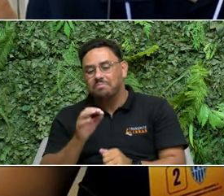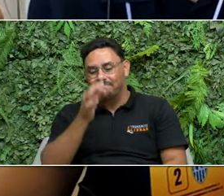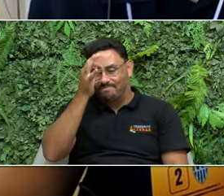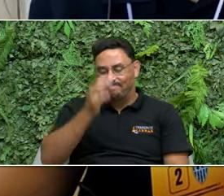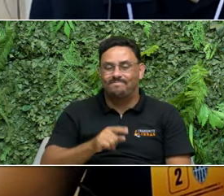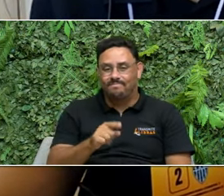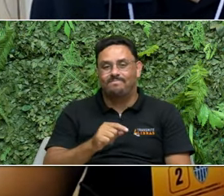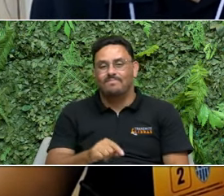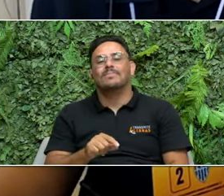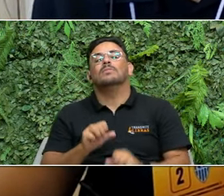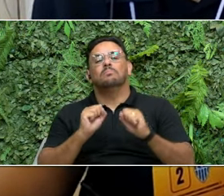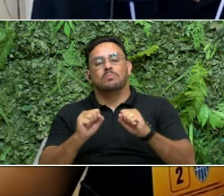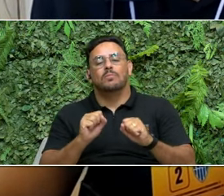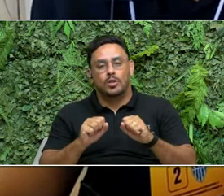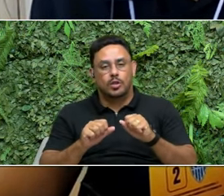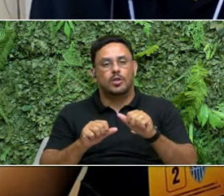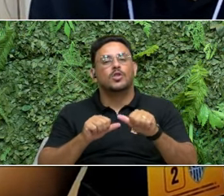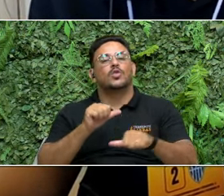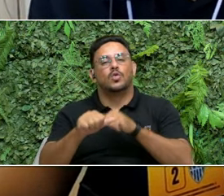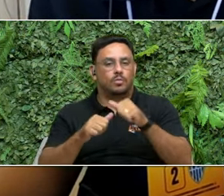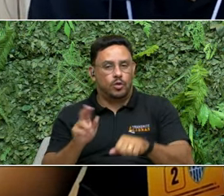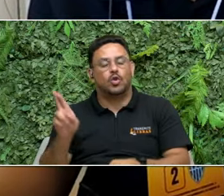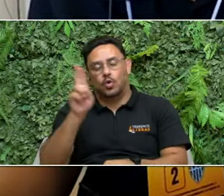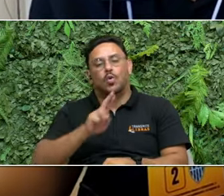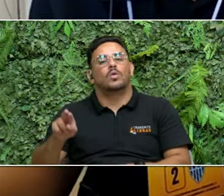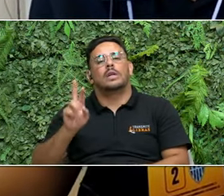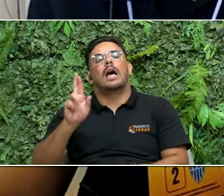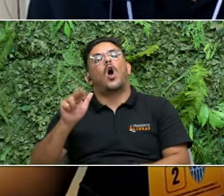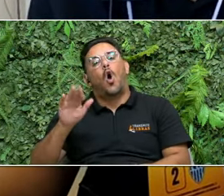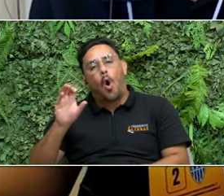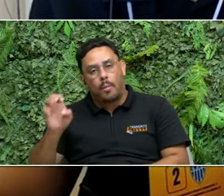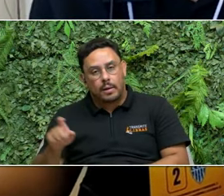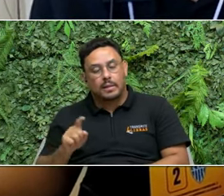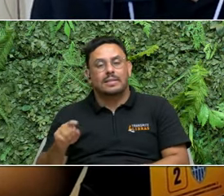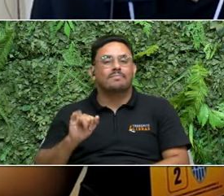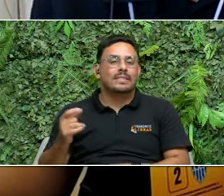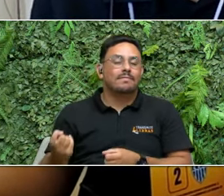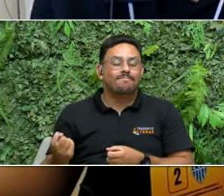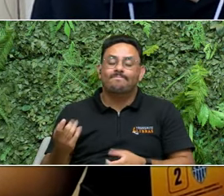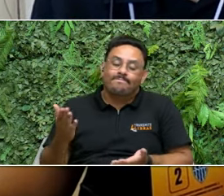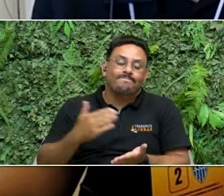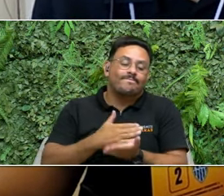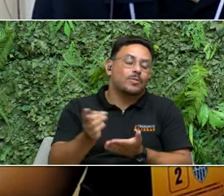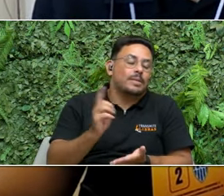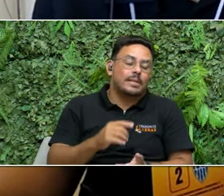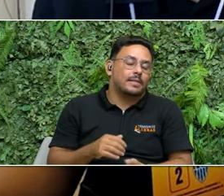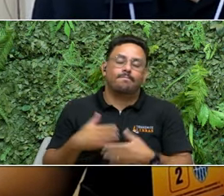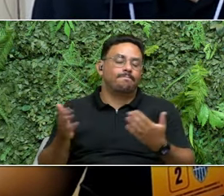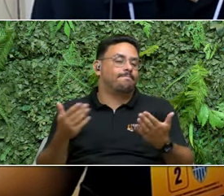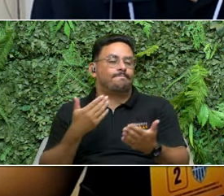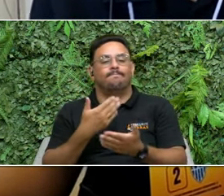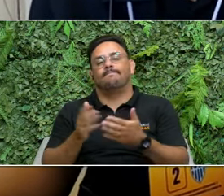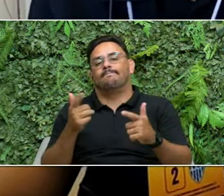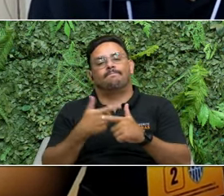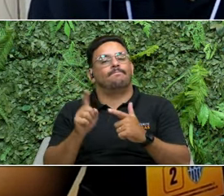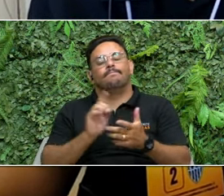paa dele para algum momento ele usar o Rubinho Tomara que possa ser aproveitado mas se ele não vier aí acabou né Esperança qu tiver aí no ônibus do Galo um abraço